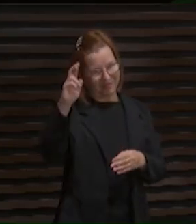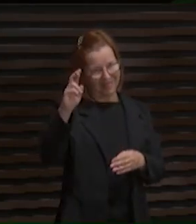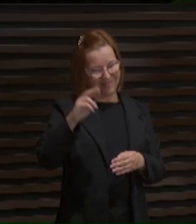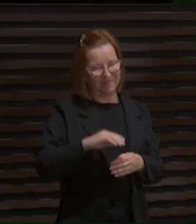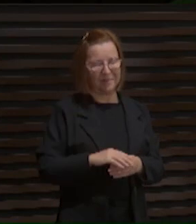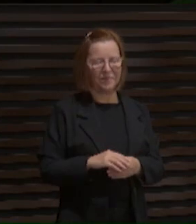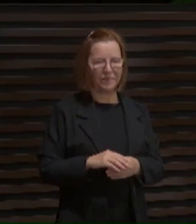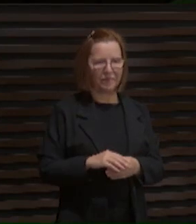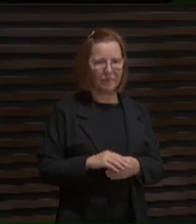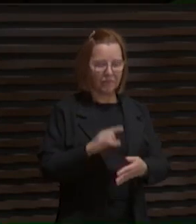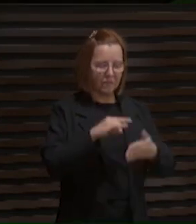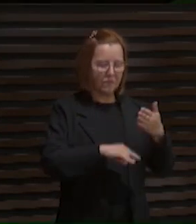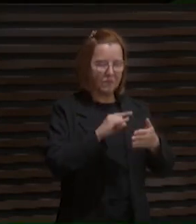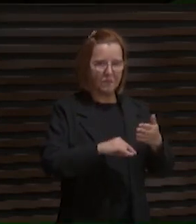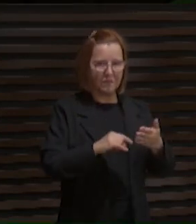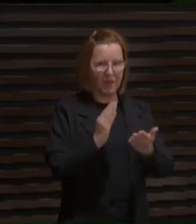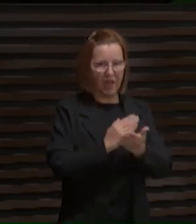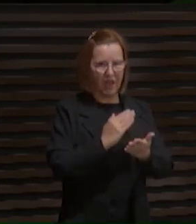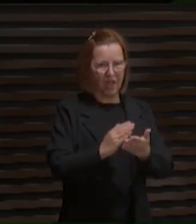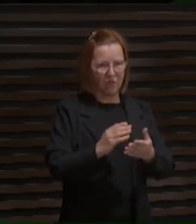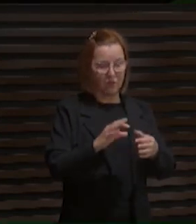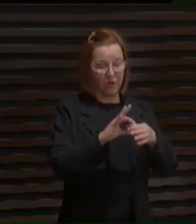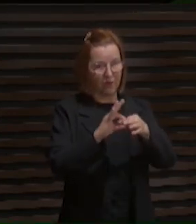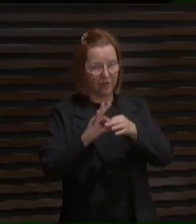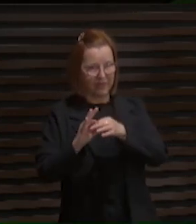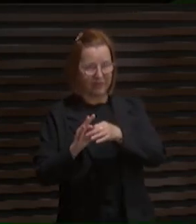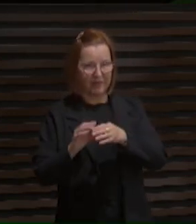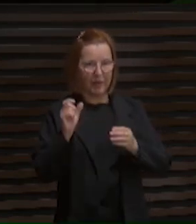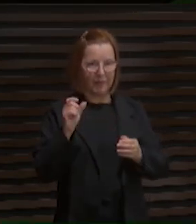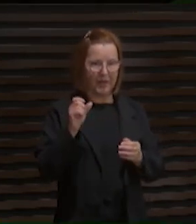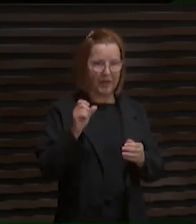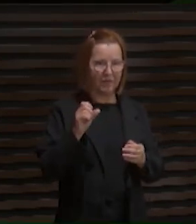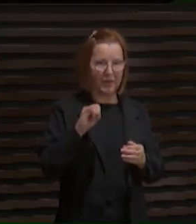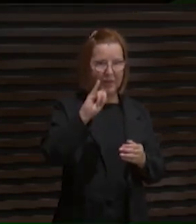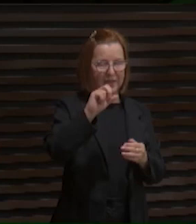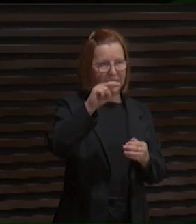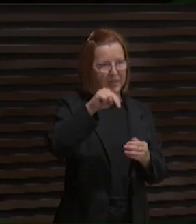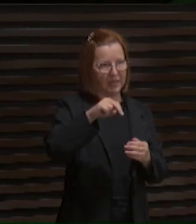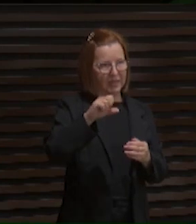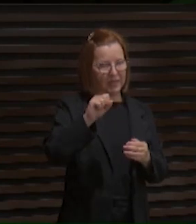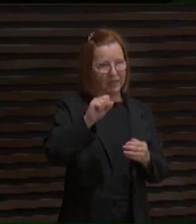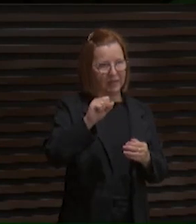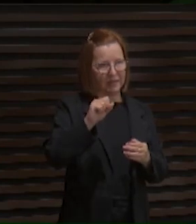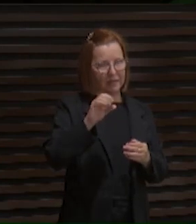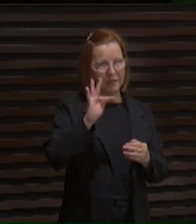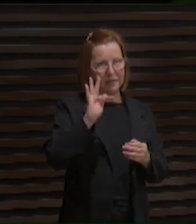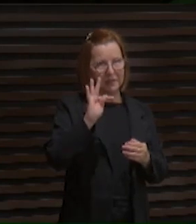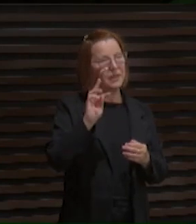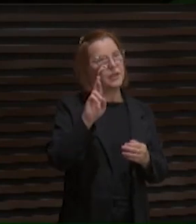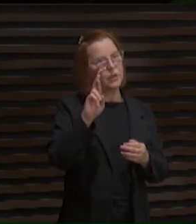Voltando para o boletim, em alguns contextos, a palavra instrumentos se refere às armas de